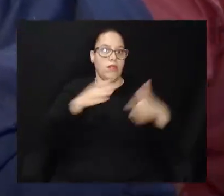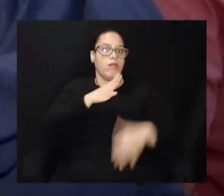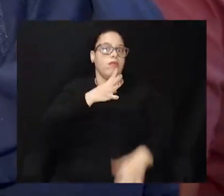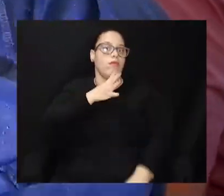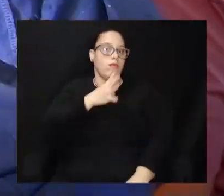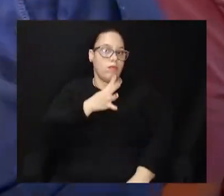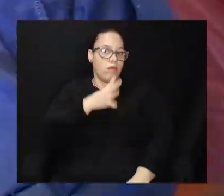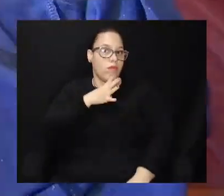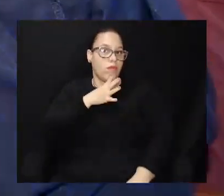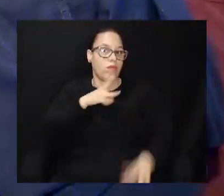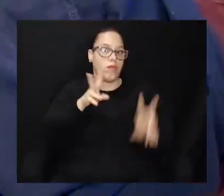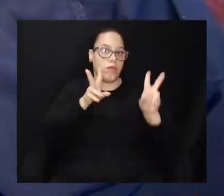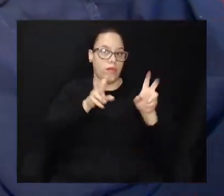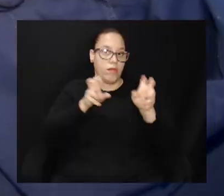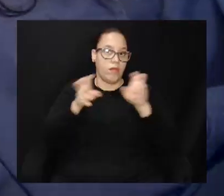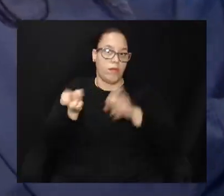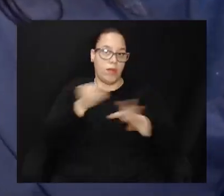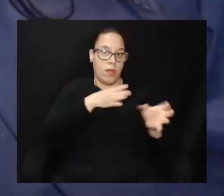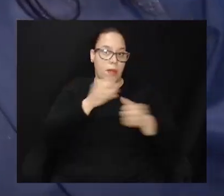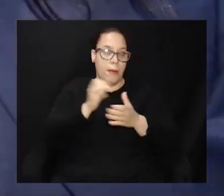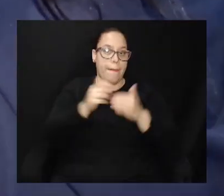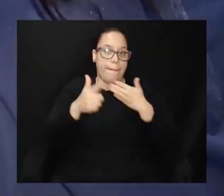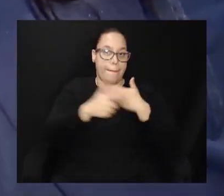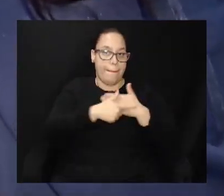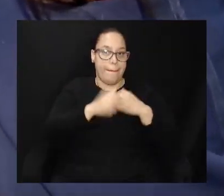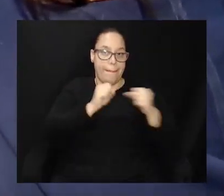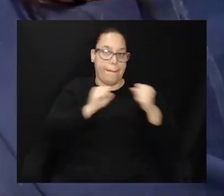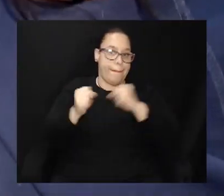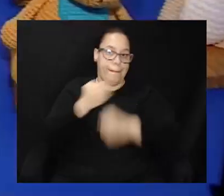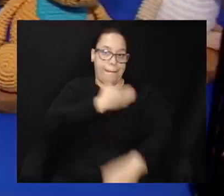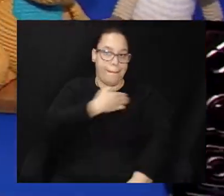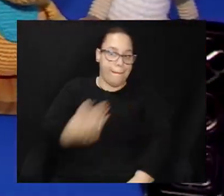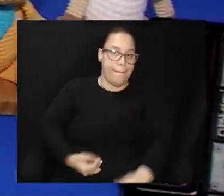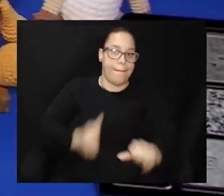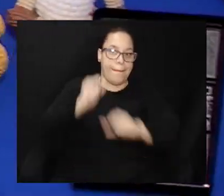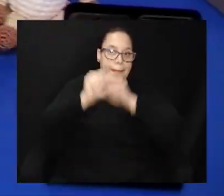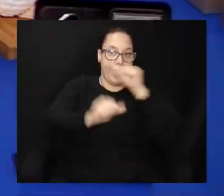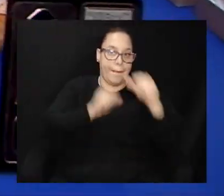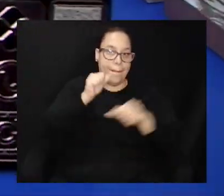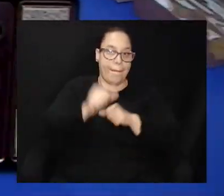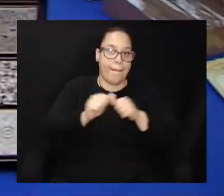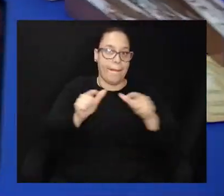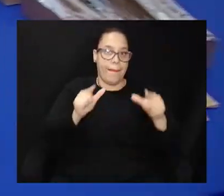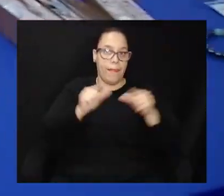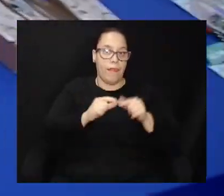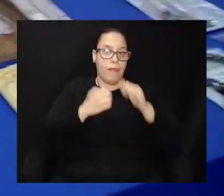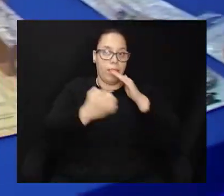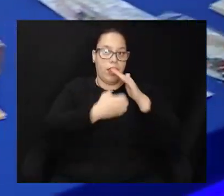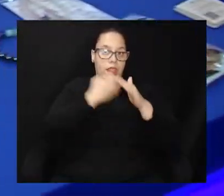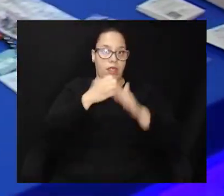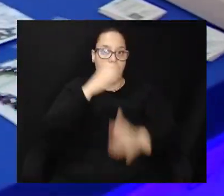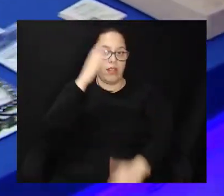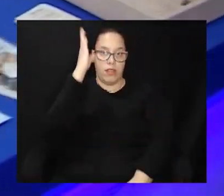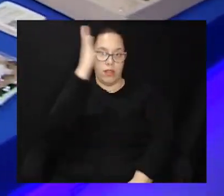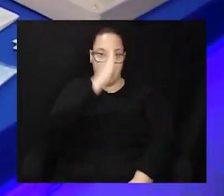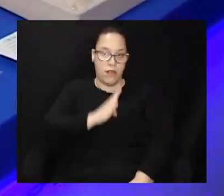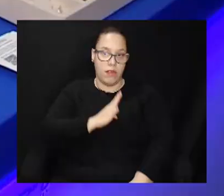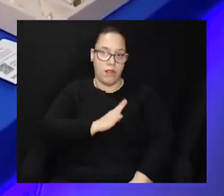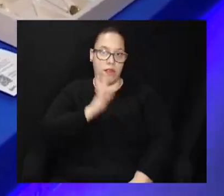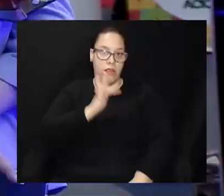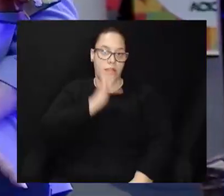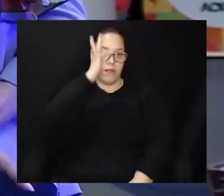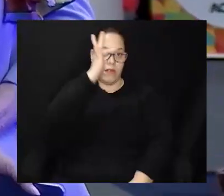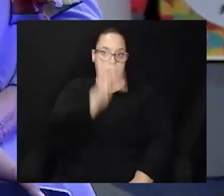temas atuais como o papel do poder público na transformação das pequenas empresas brasileiras, o futuro da